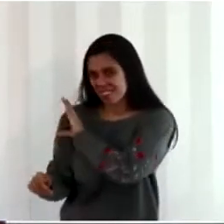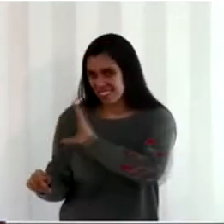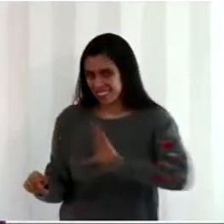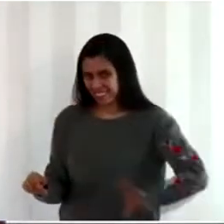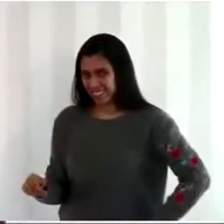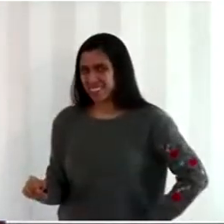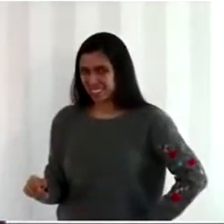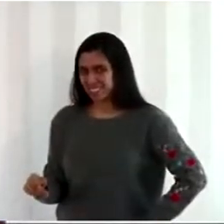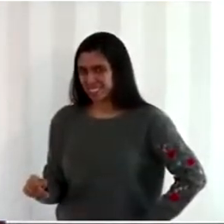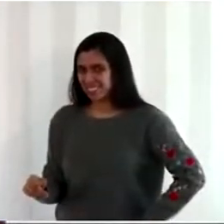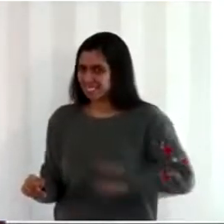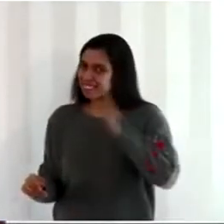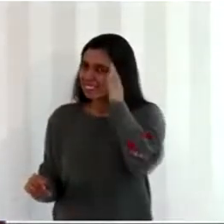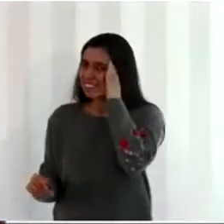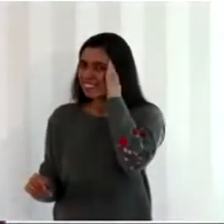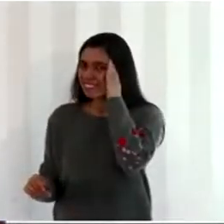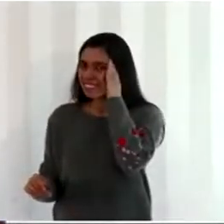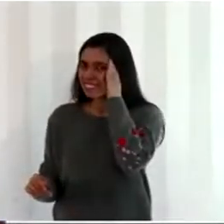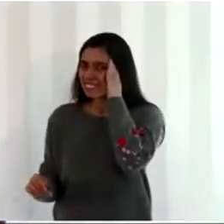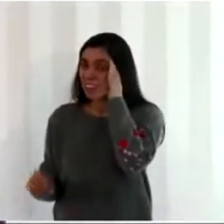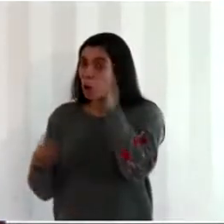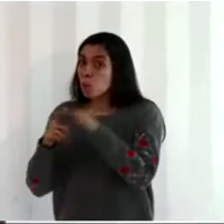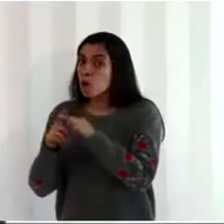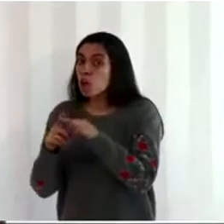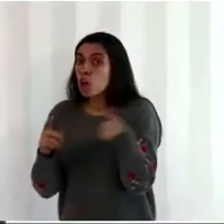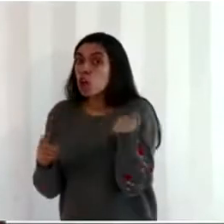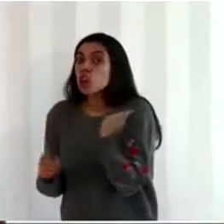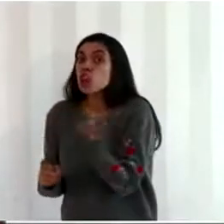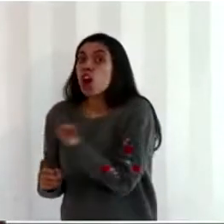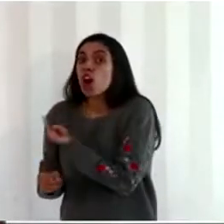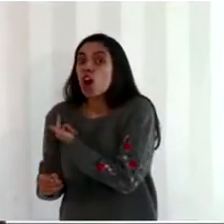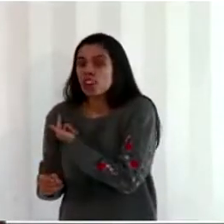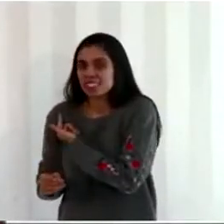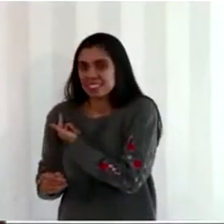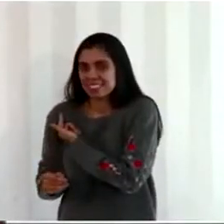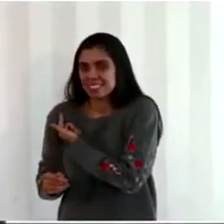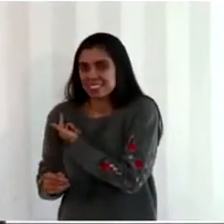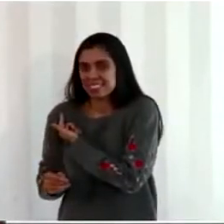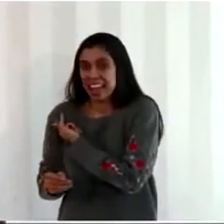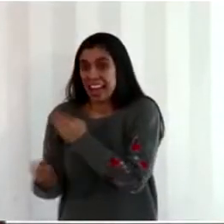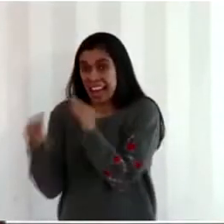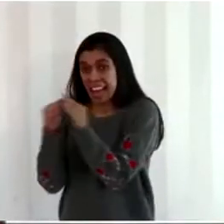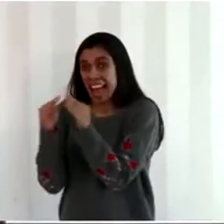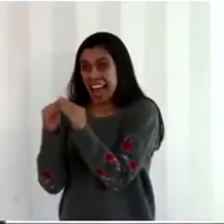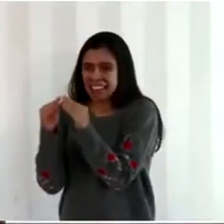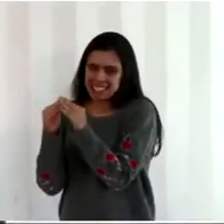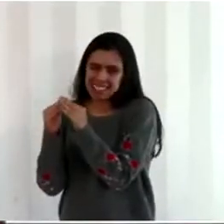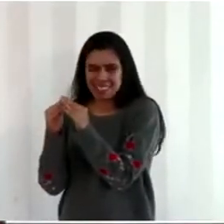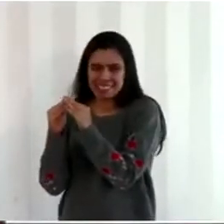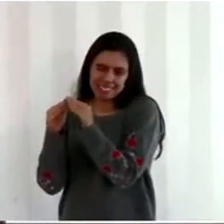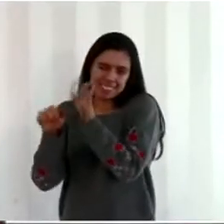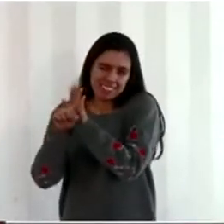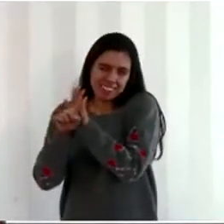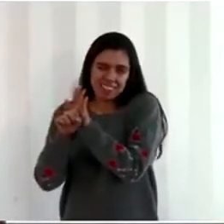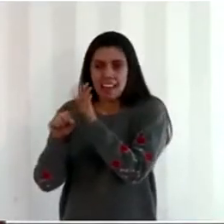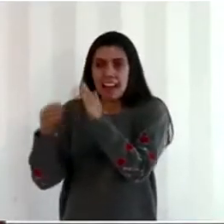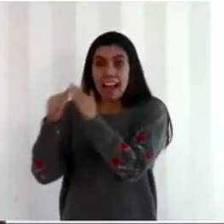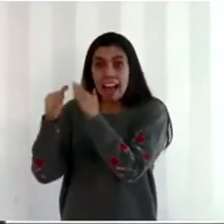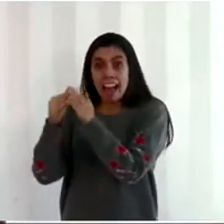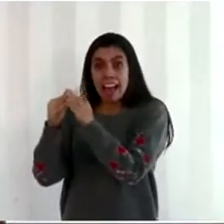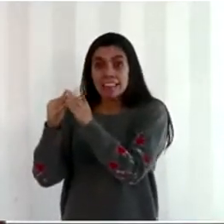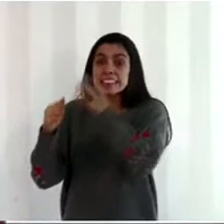retrospectiva, antes mesmo da exortação, voltando talvez no capítulo 1, quando ele vai lembrar que eles sofreram